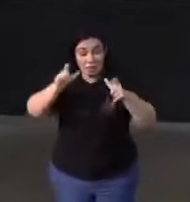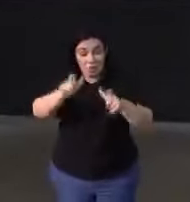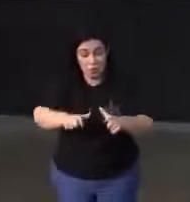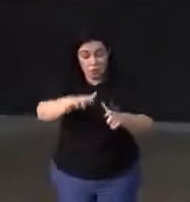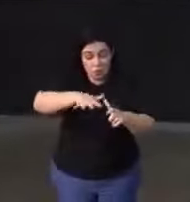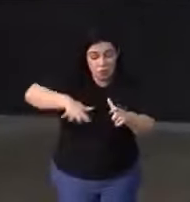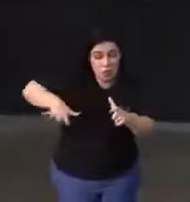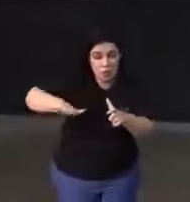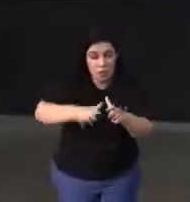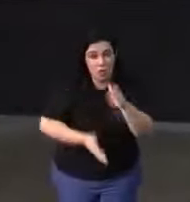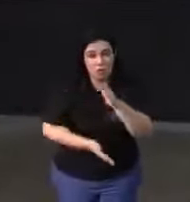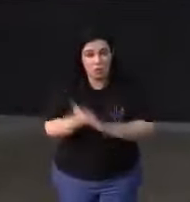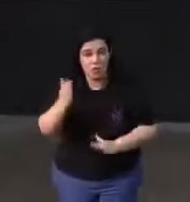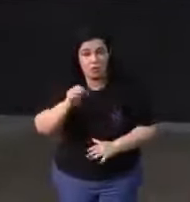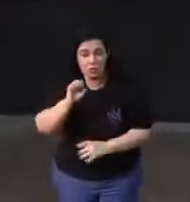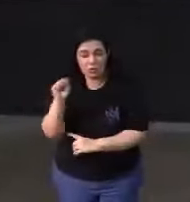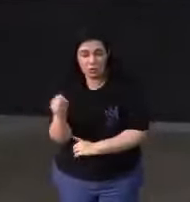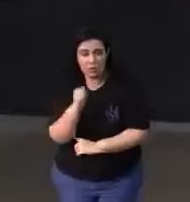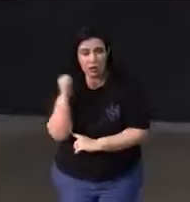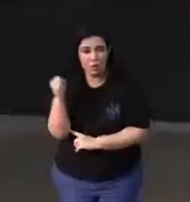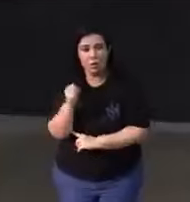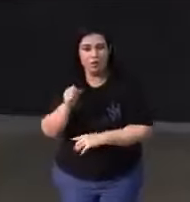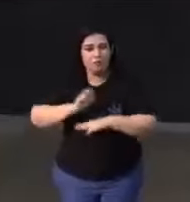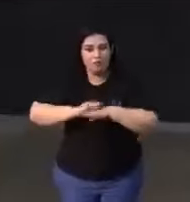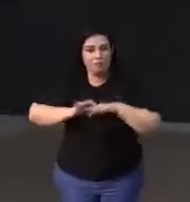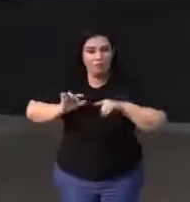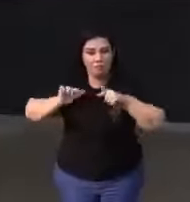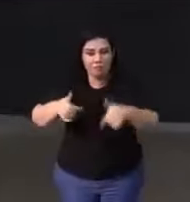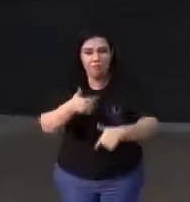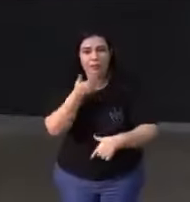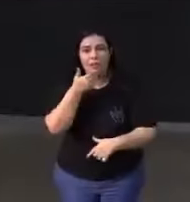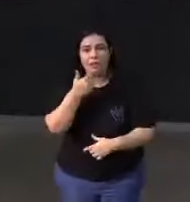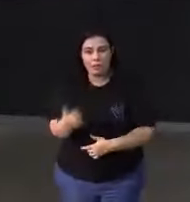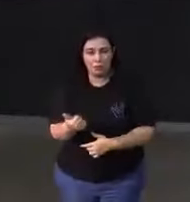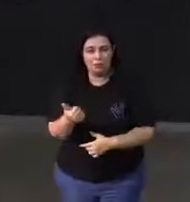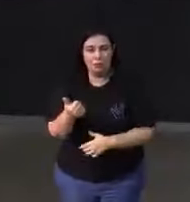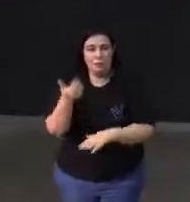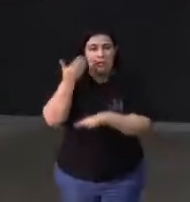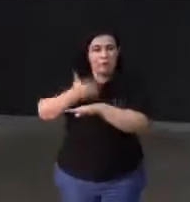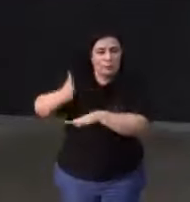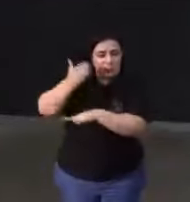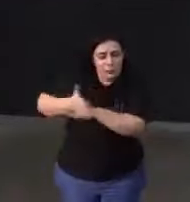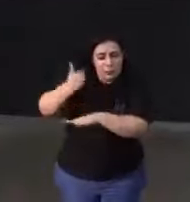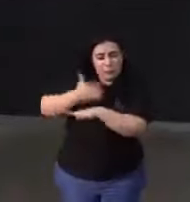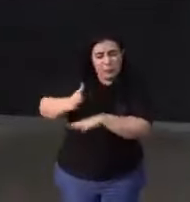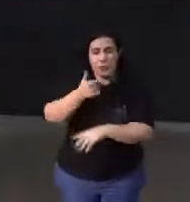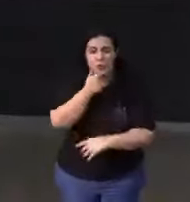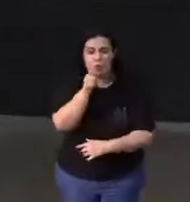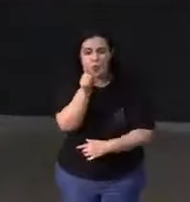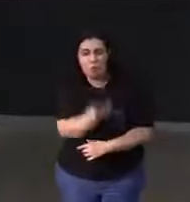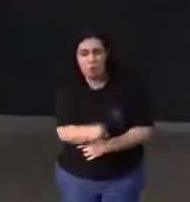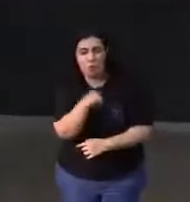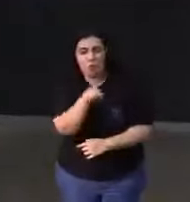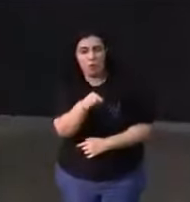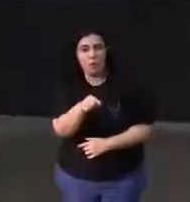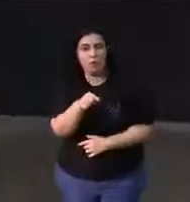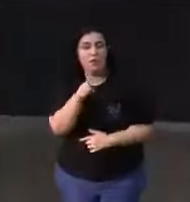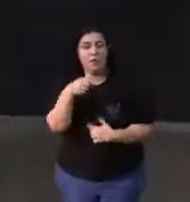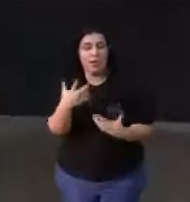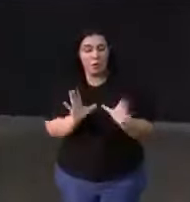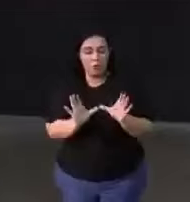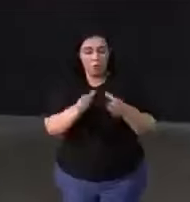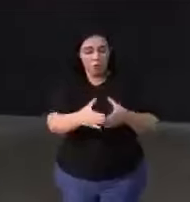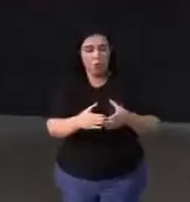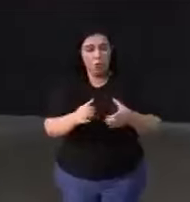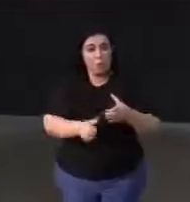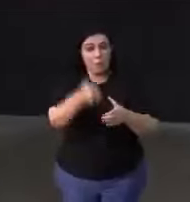caverna, fugindo de Saul, ele faz o seu ele vai treinar aqueles homens e eles vão ser o seu primeiro grande exército.